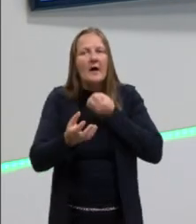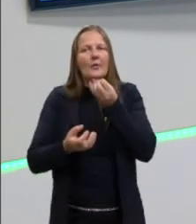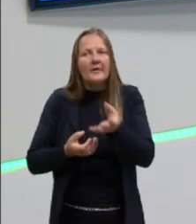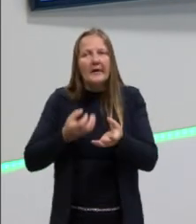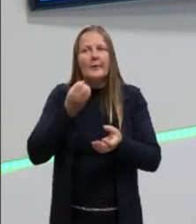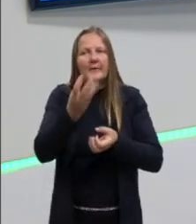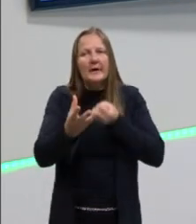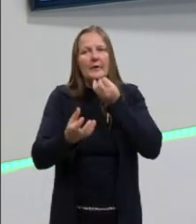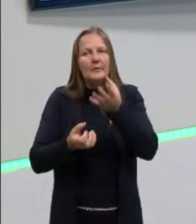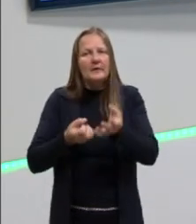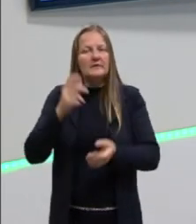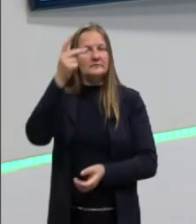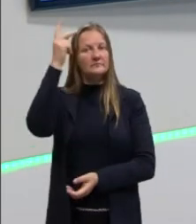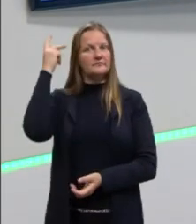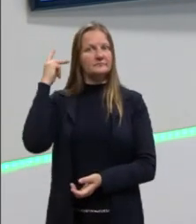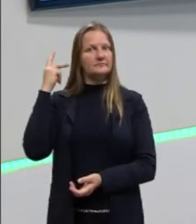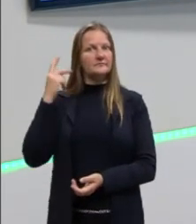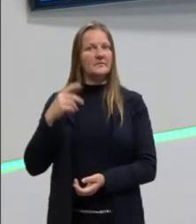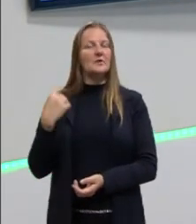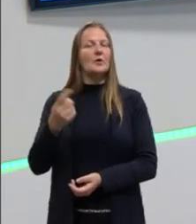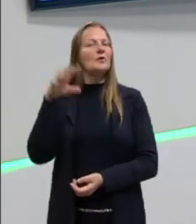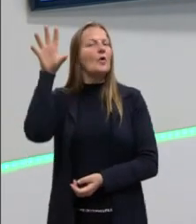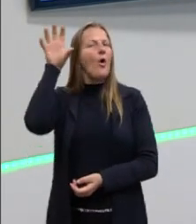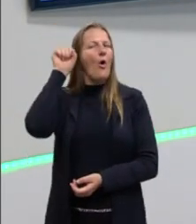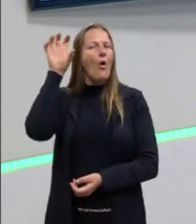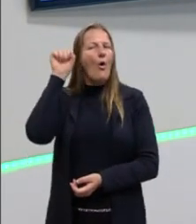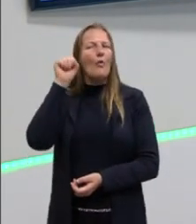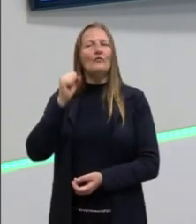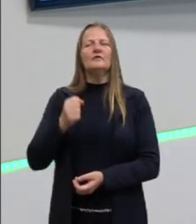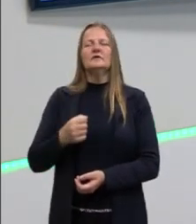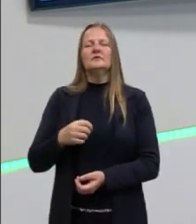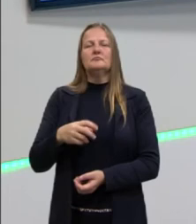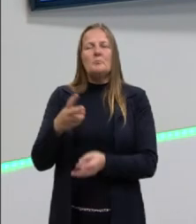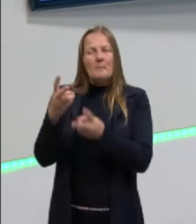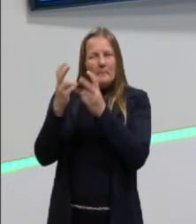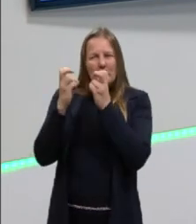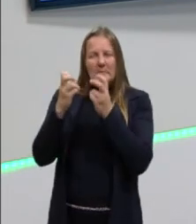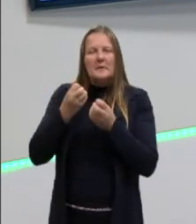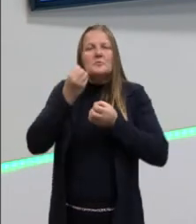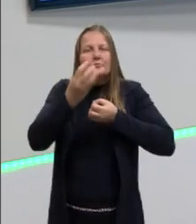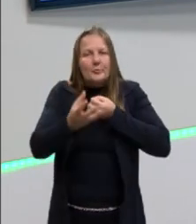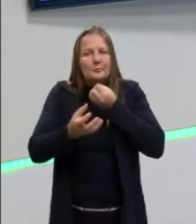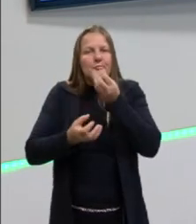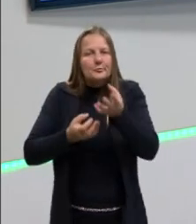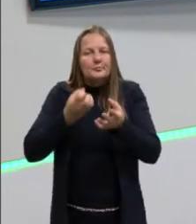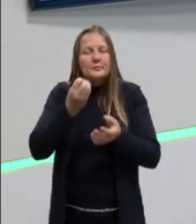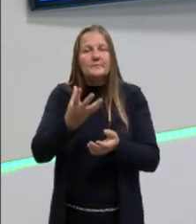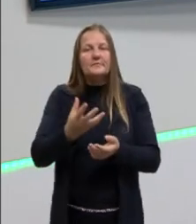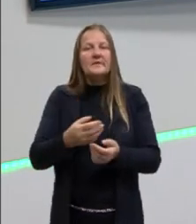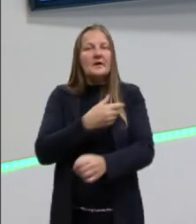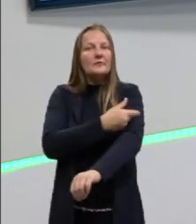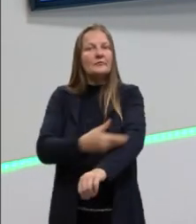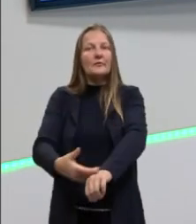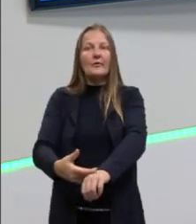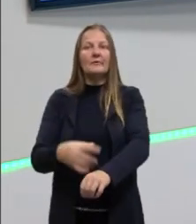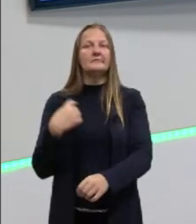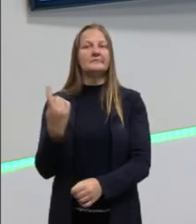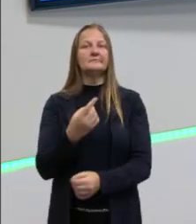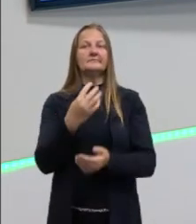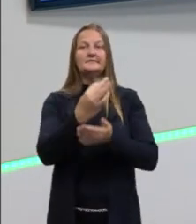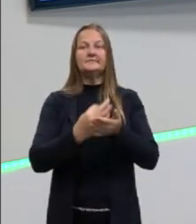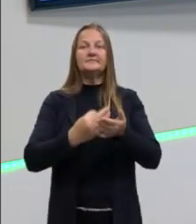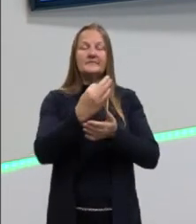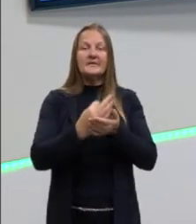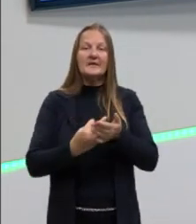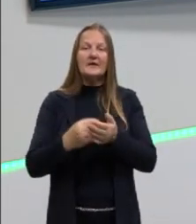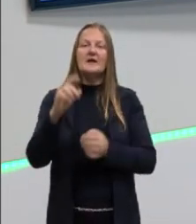histórias a ouvir histórias contadas Então nada melhor do que um texto que